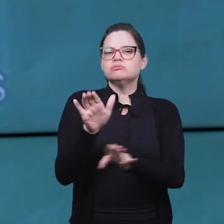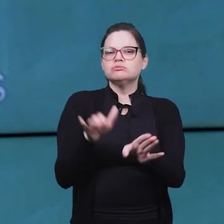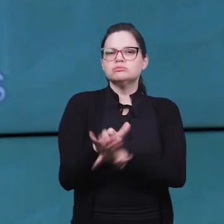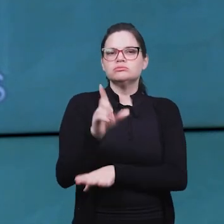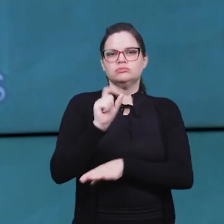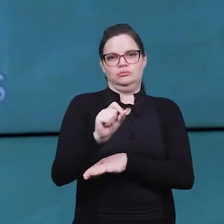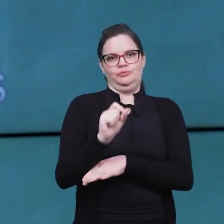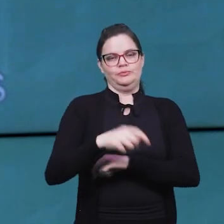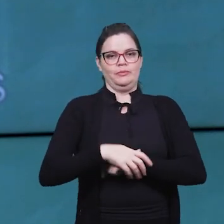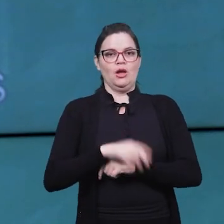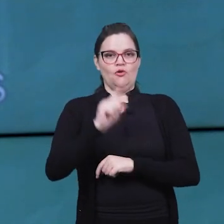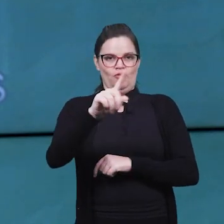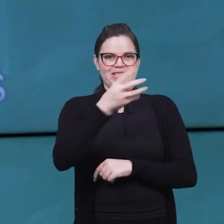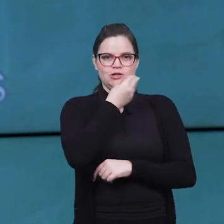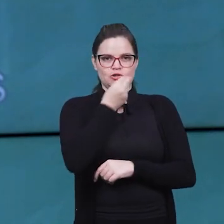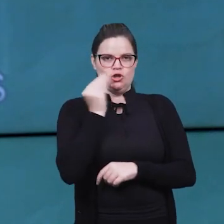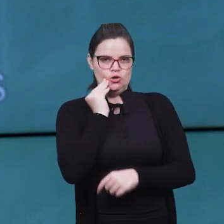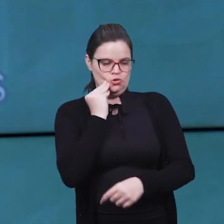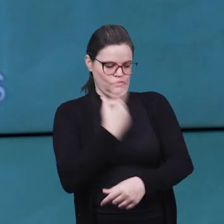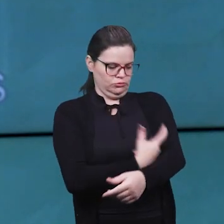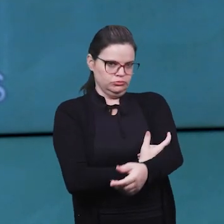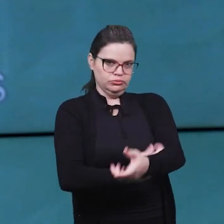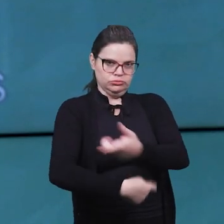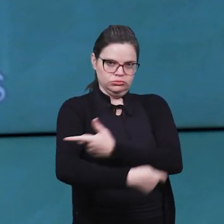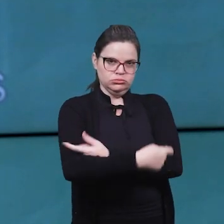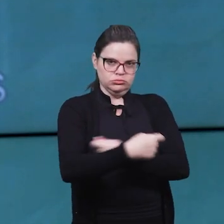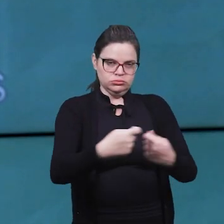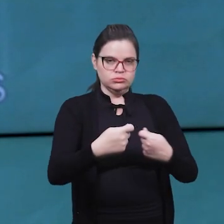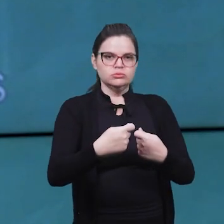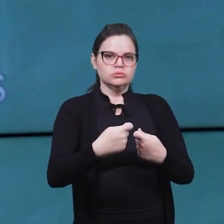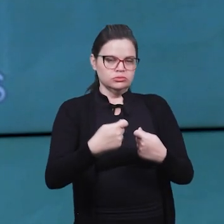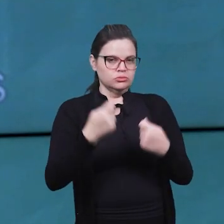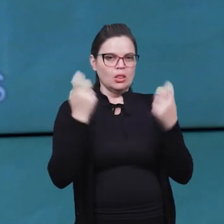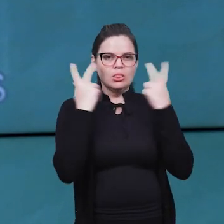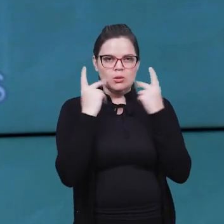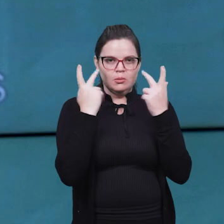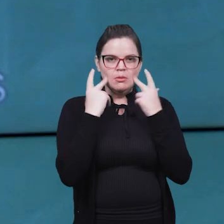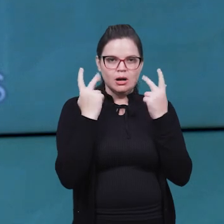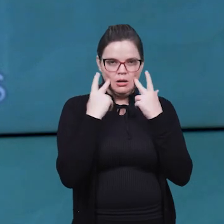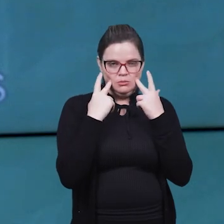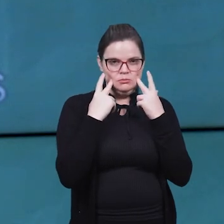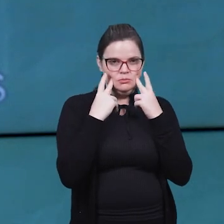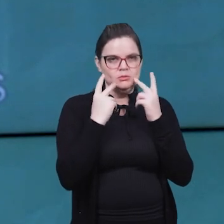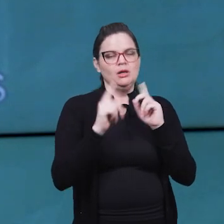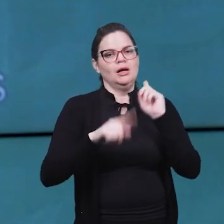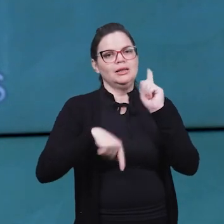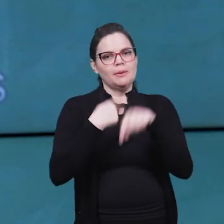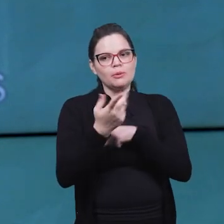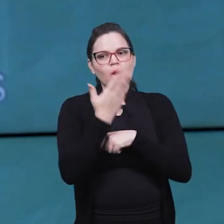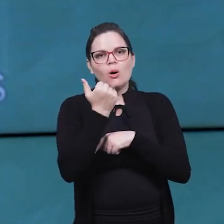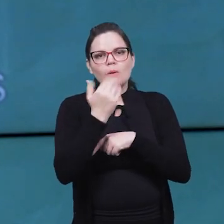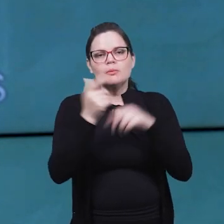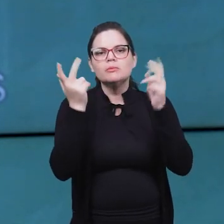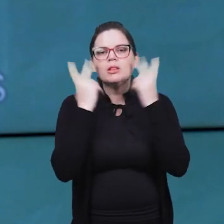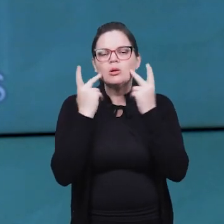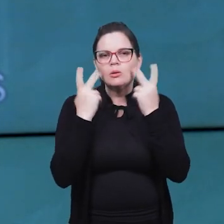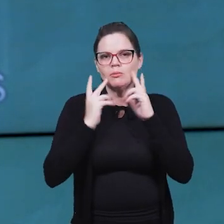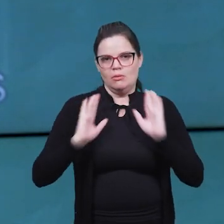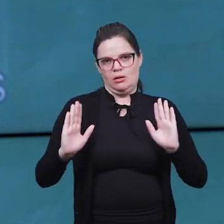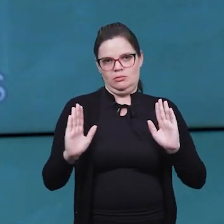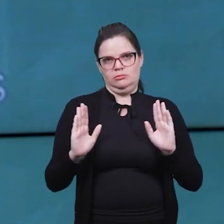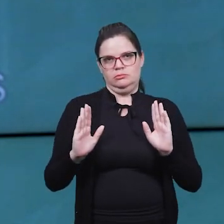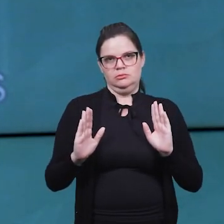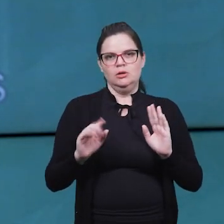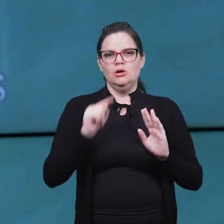alimente normalmente nos dias anteriores ao exame, e esse exame ele é pedido para o paciente